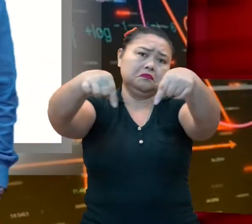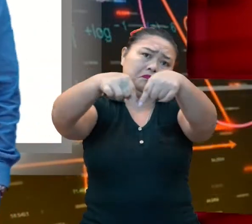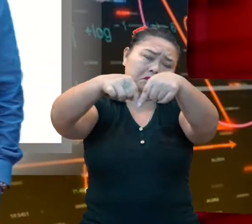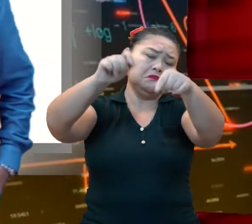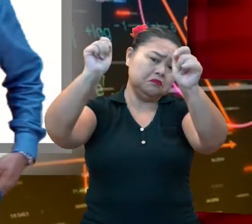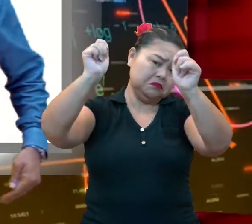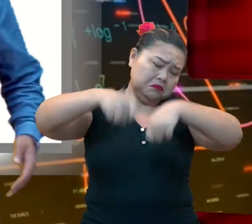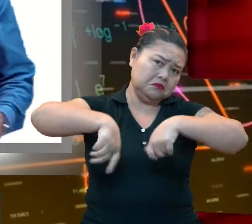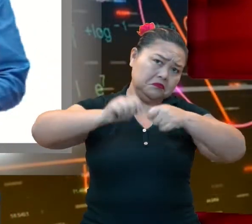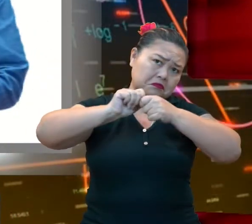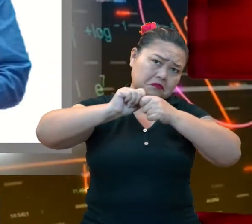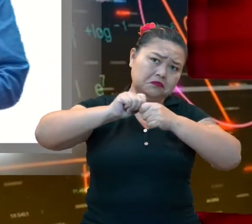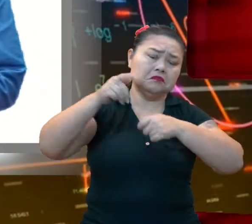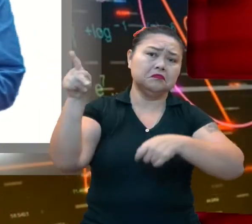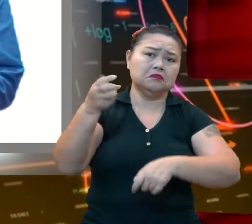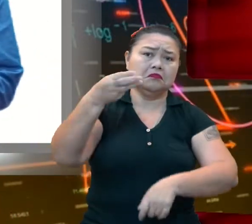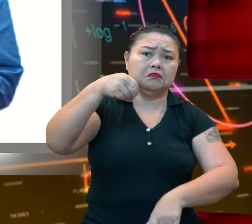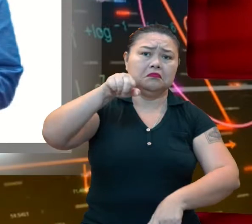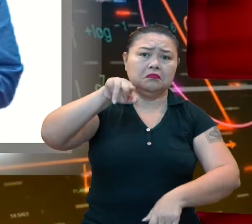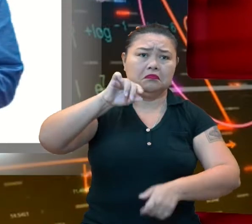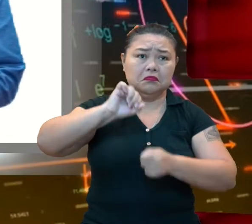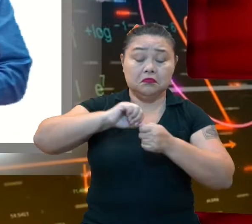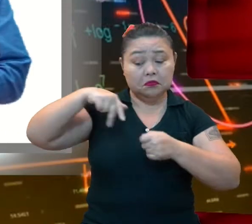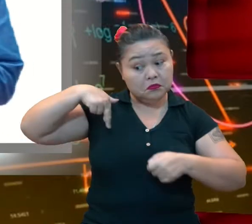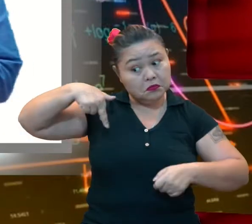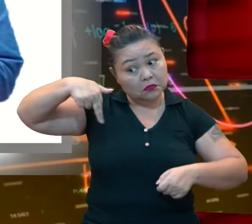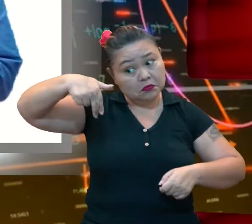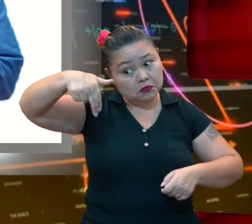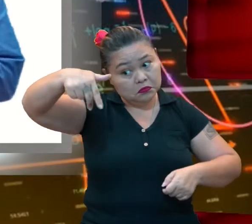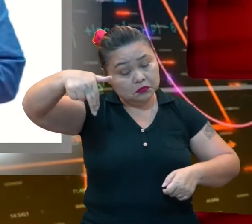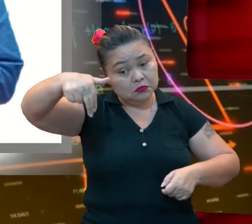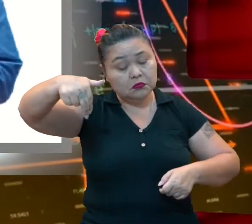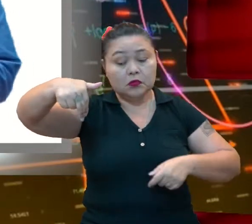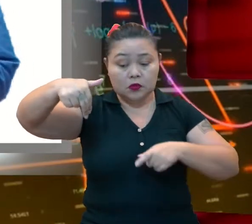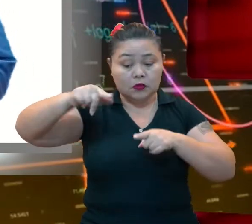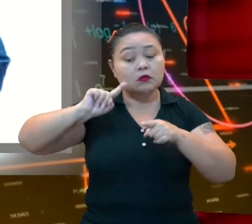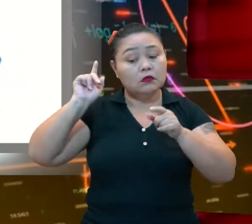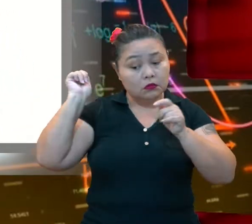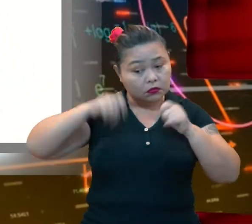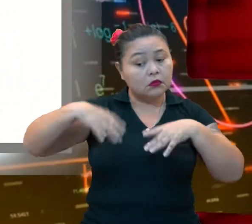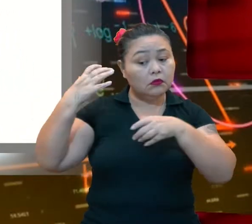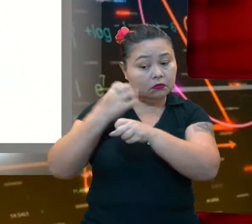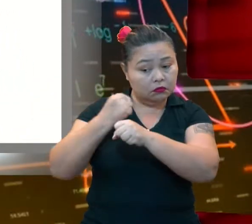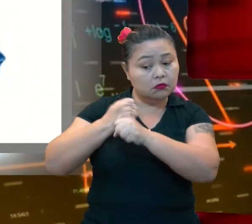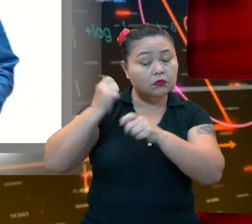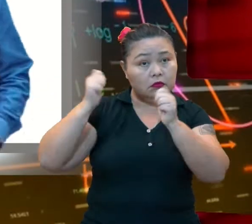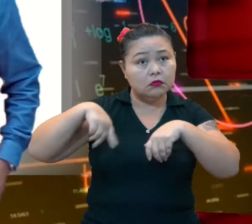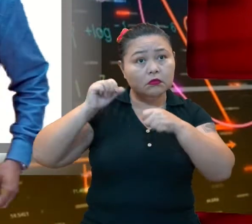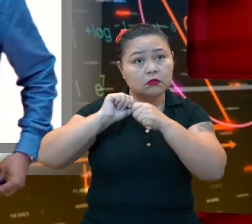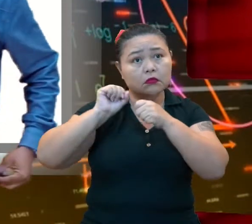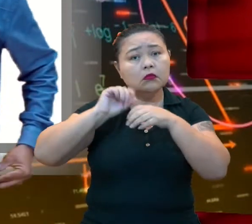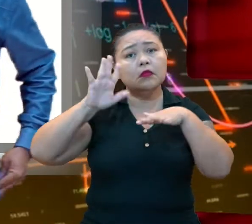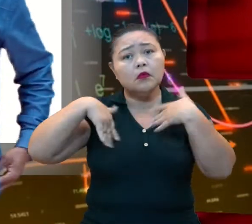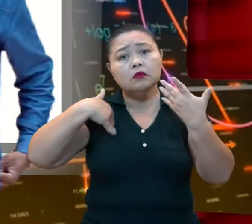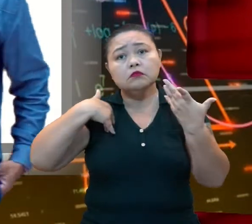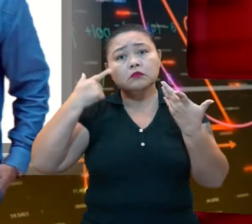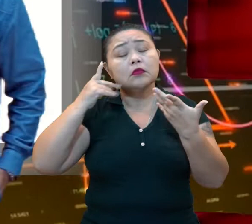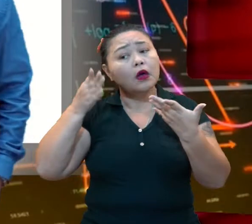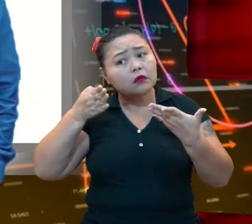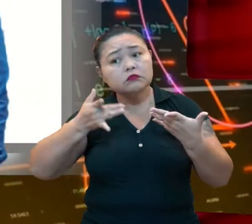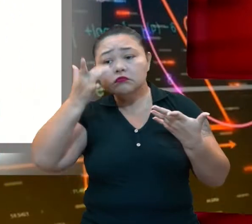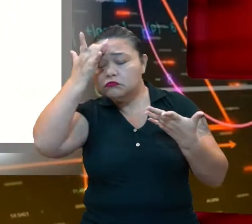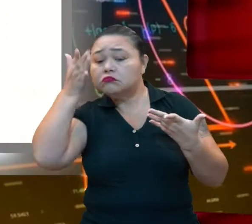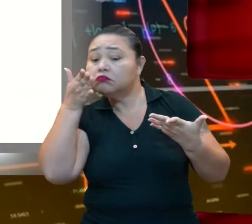Se o professor Maurício desse a quantidade de passos no outro sentido, também calculava, né? Teria as duas medidas de fácil acesso. A gente está